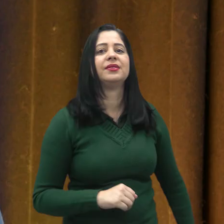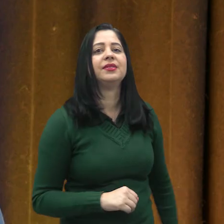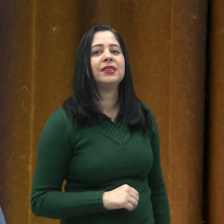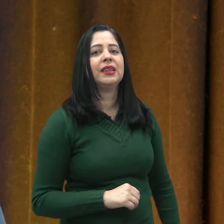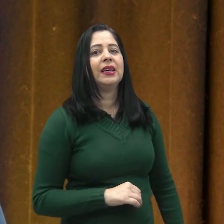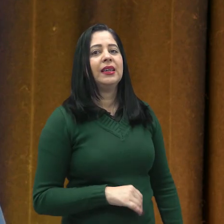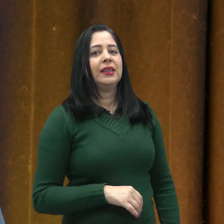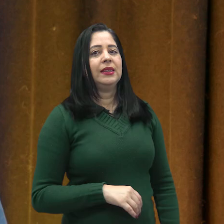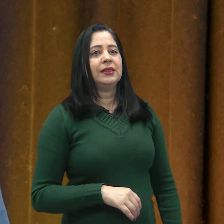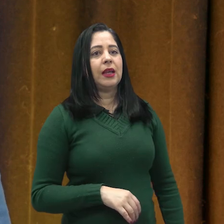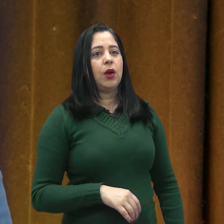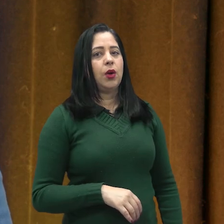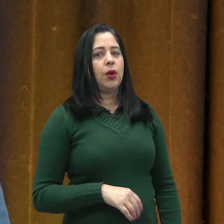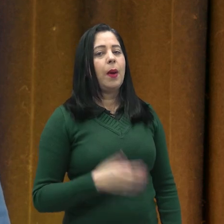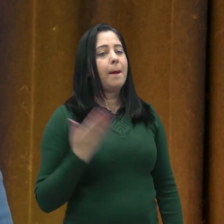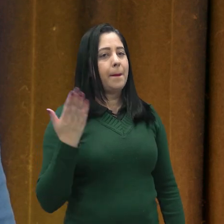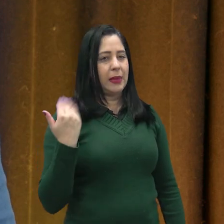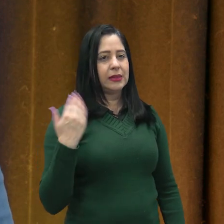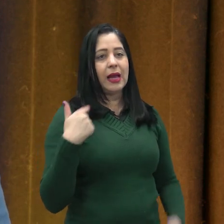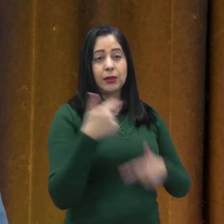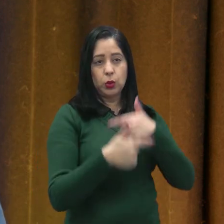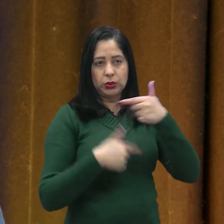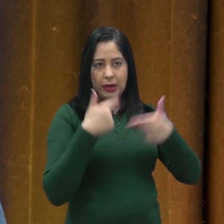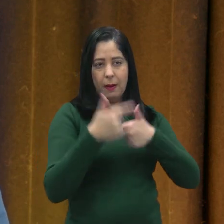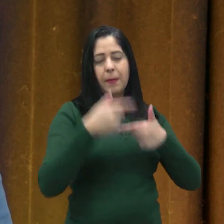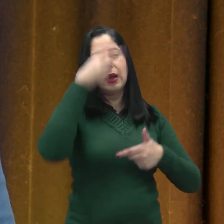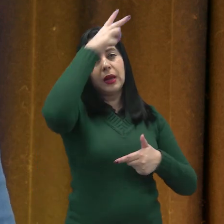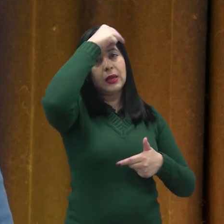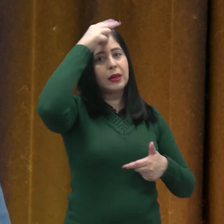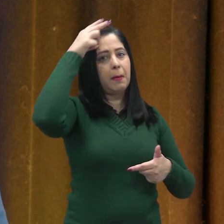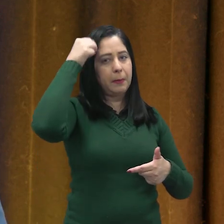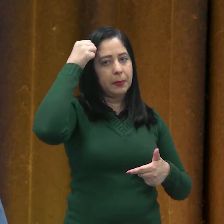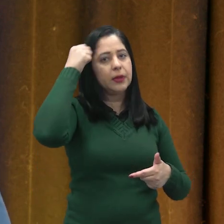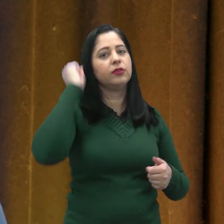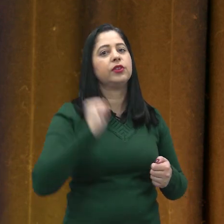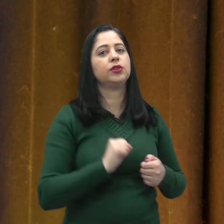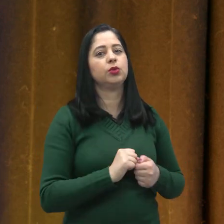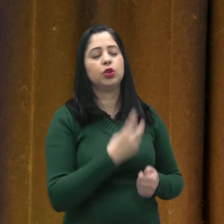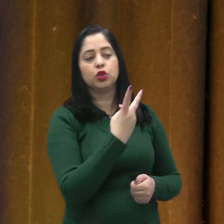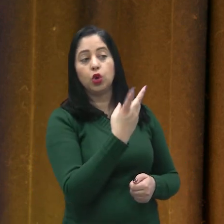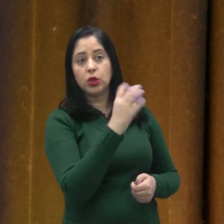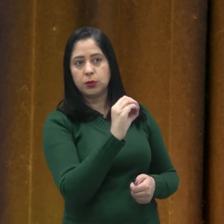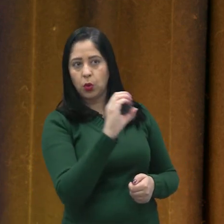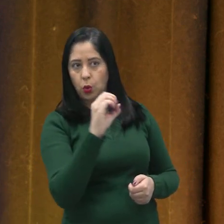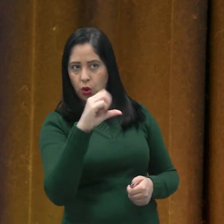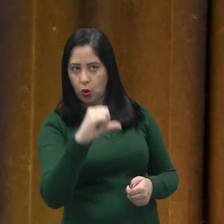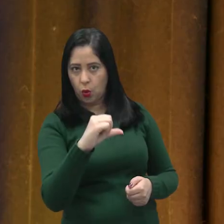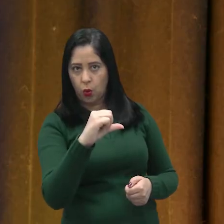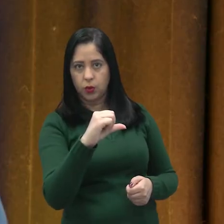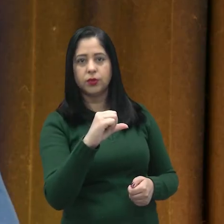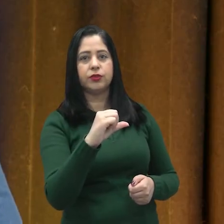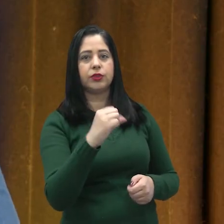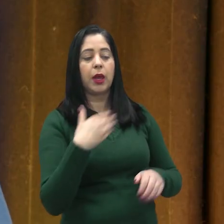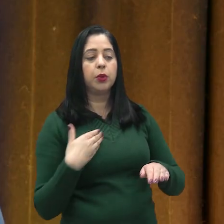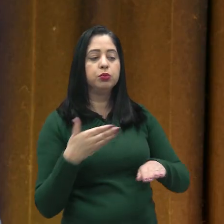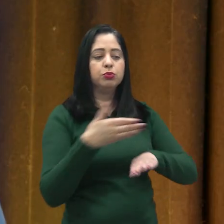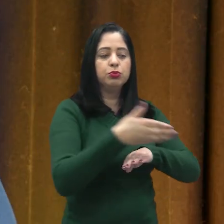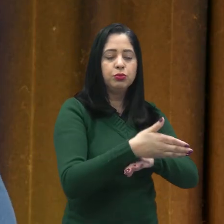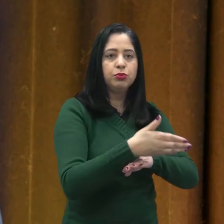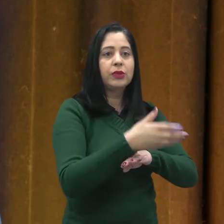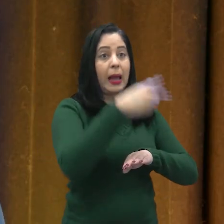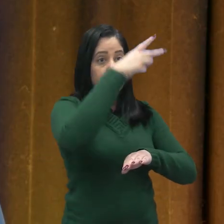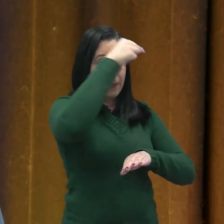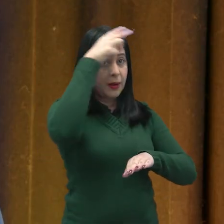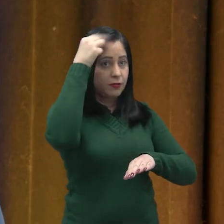A gente, por exemplo, eu trabalhei na prefeitura, fui chamado para trabalhar na prefeitura, ou então em 2009, né, ingressei lá